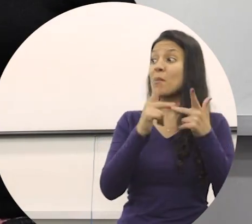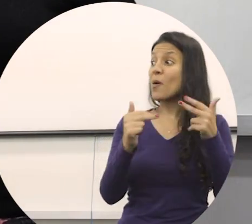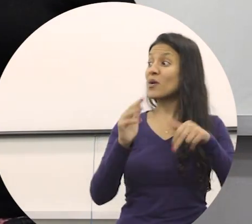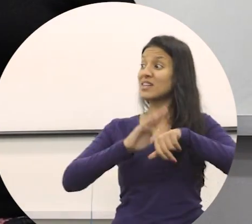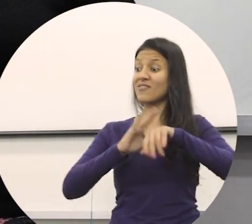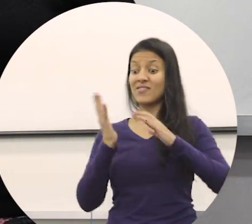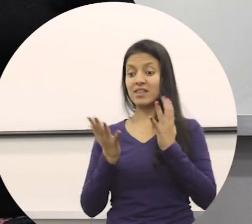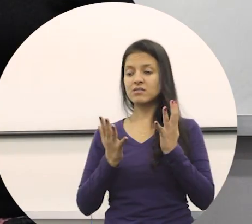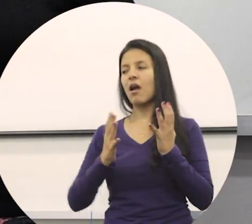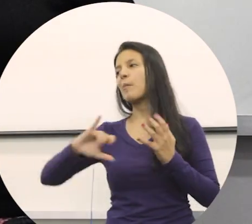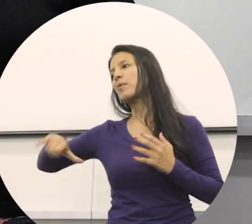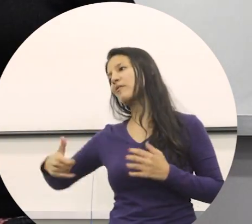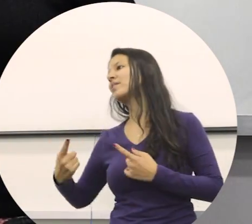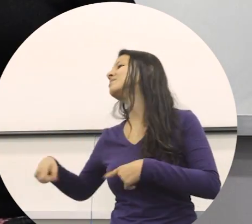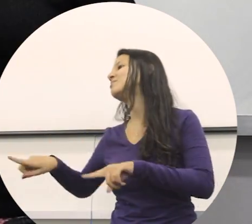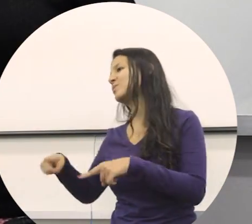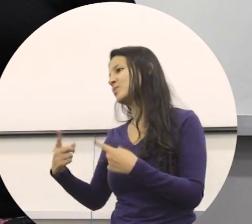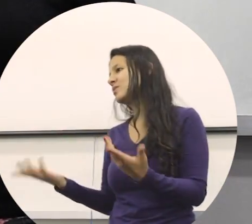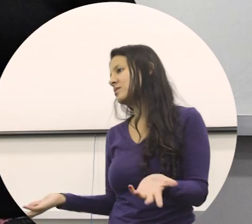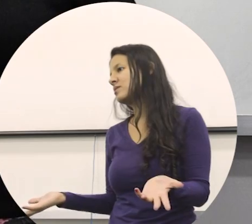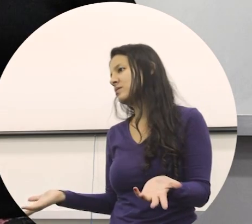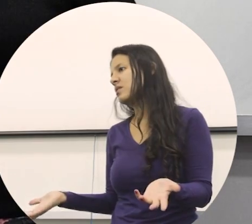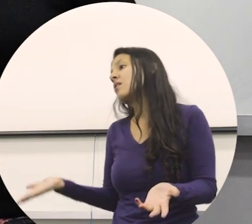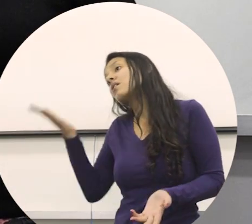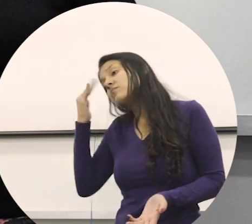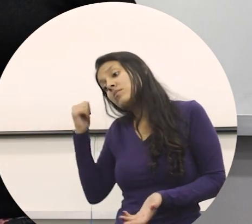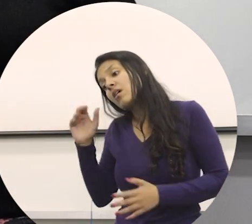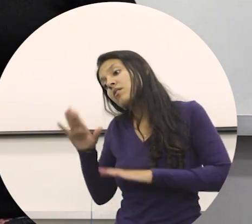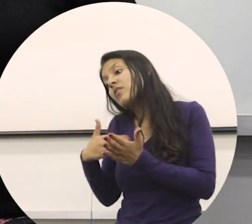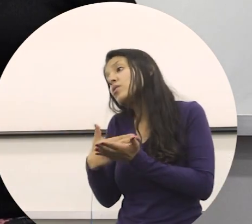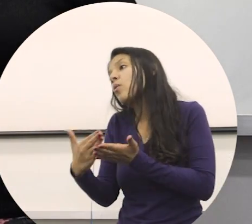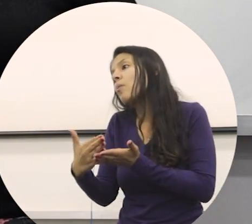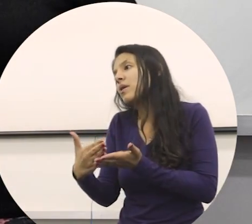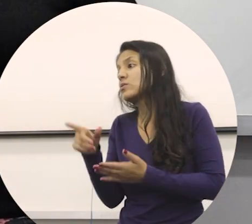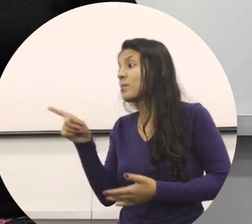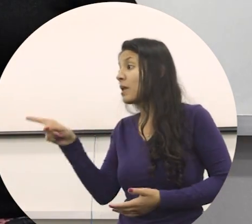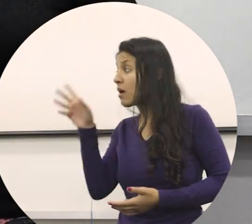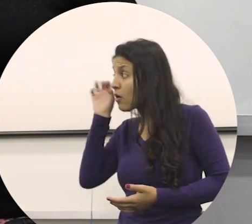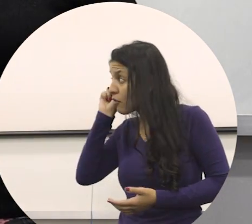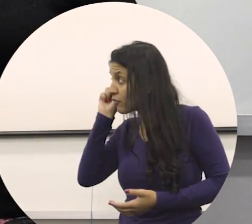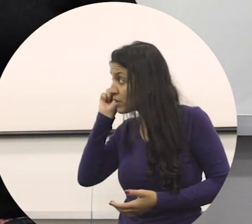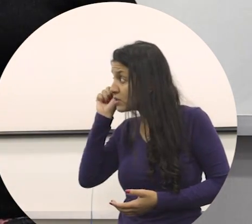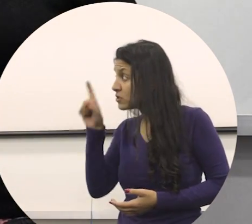ele utiliza a música. Pode ser o começo pro ouvinte